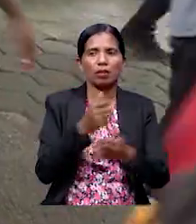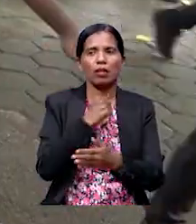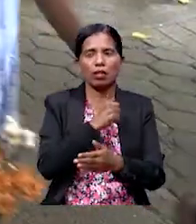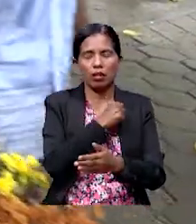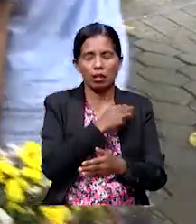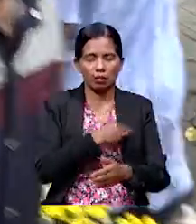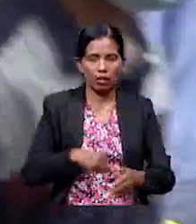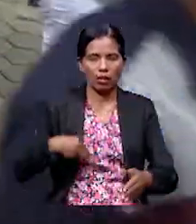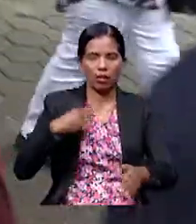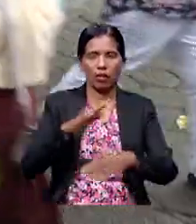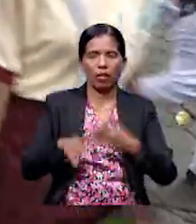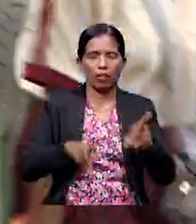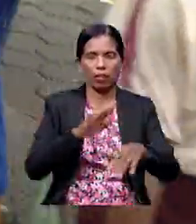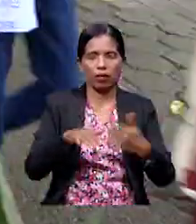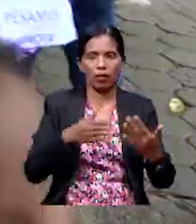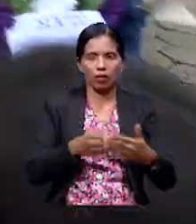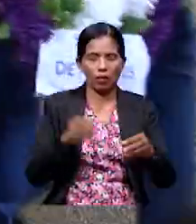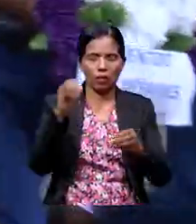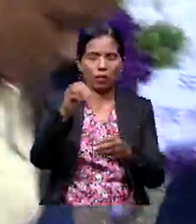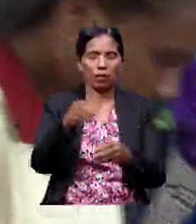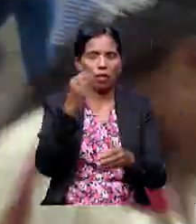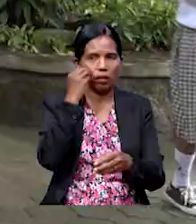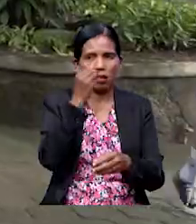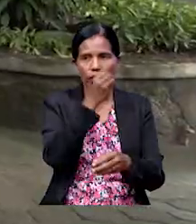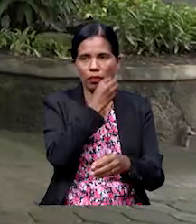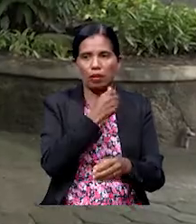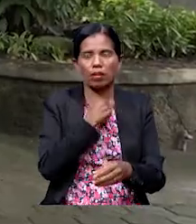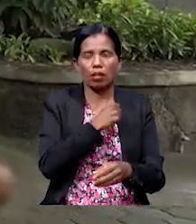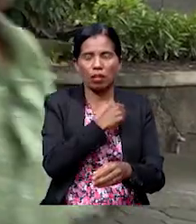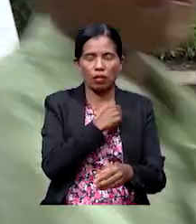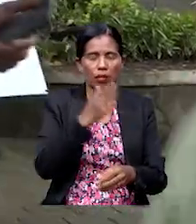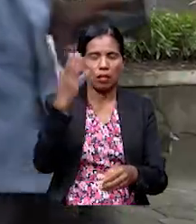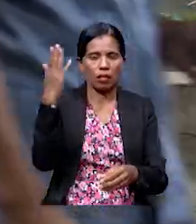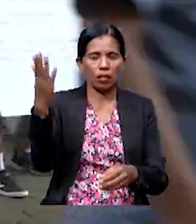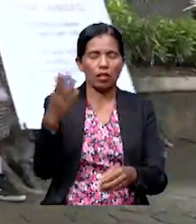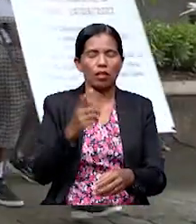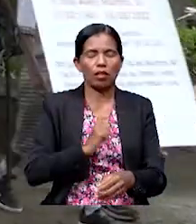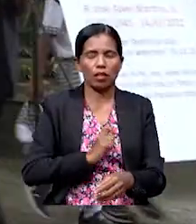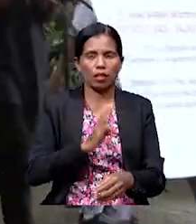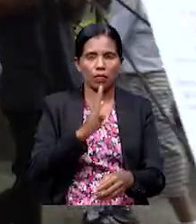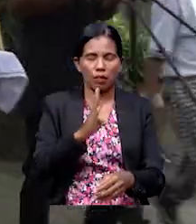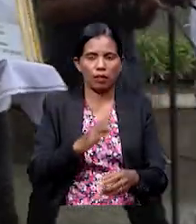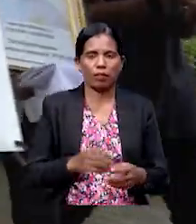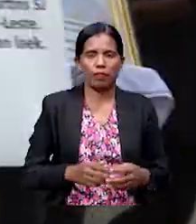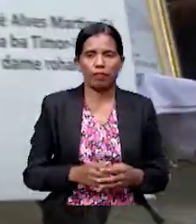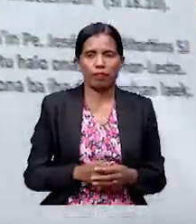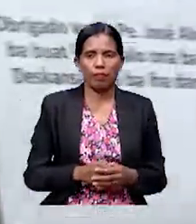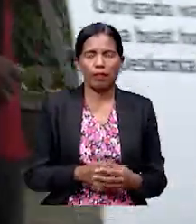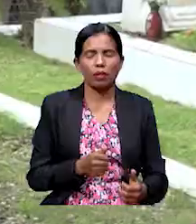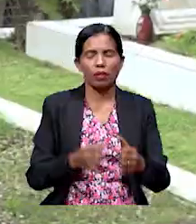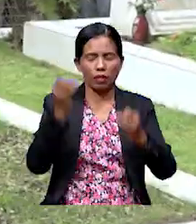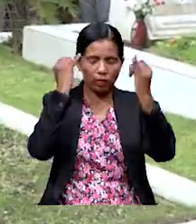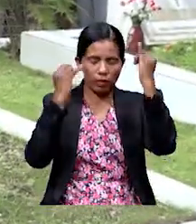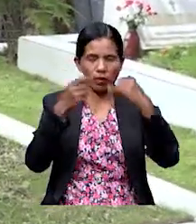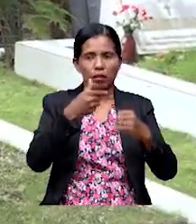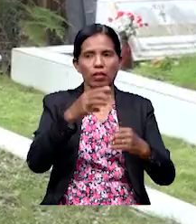madre Nosarani Sira, bacare aifunan iha jardim dos padres jesuítas iha taibesi sinarate dili. Tuir informação nebe